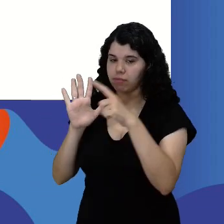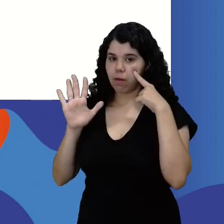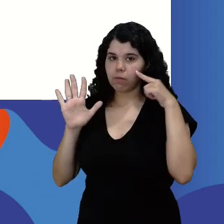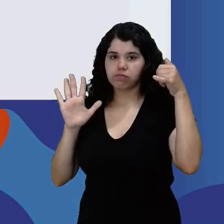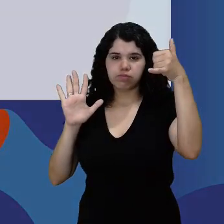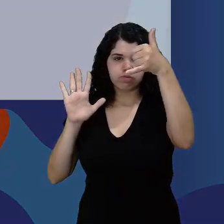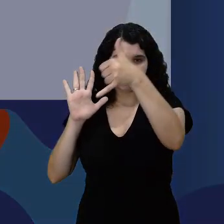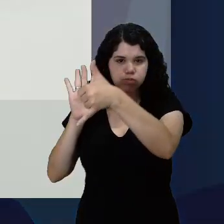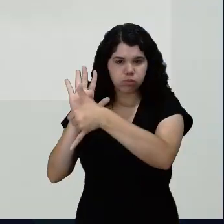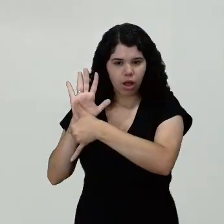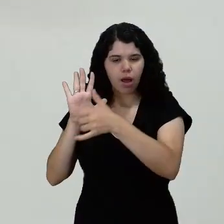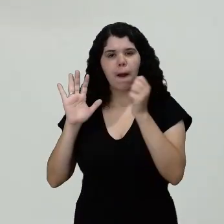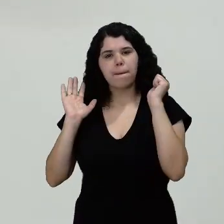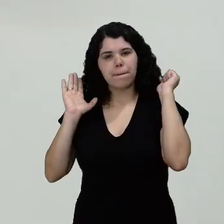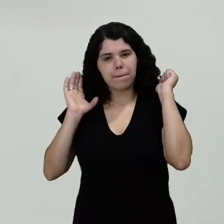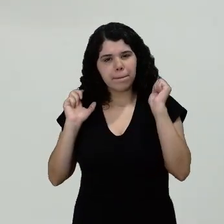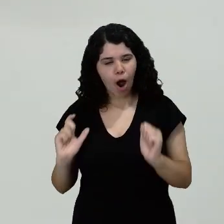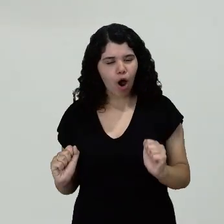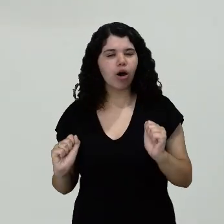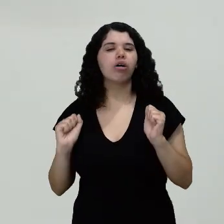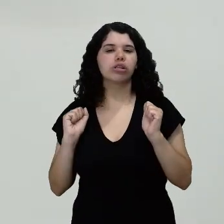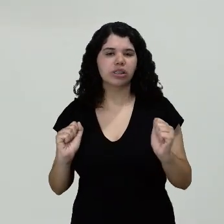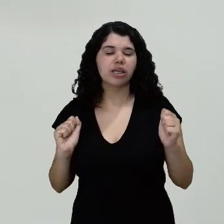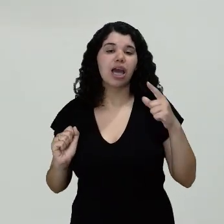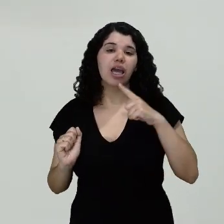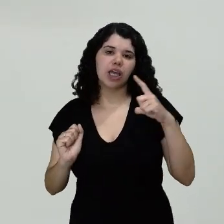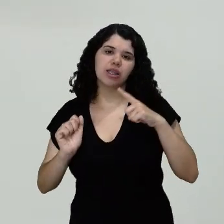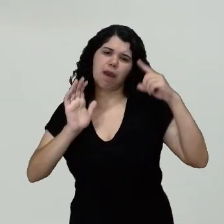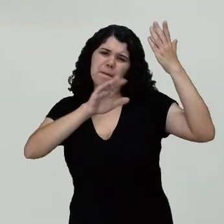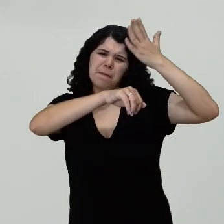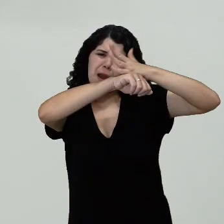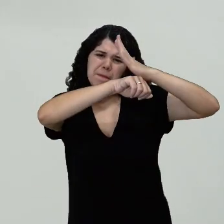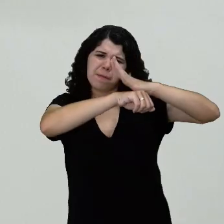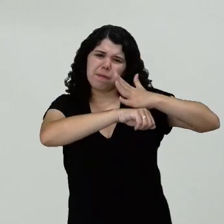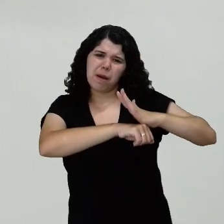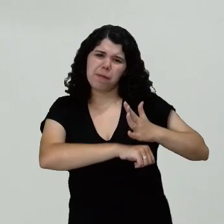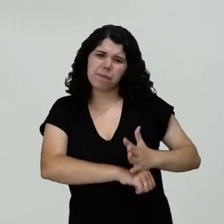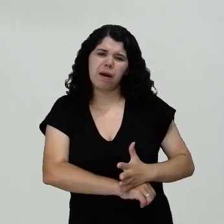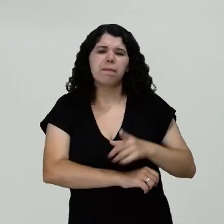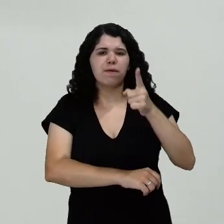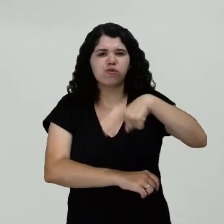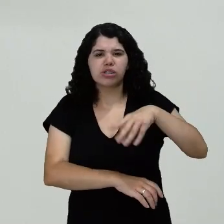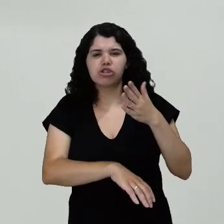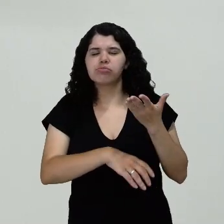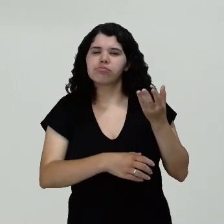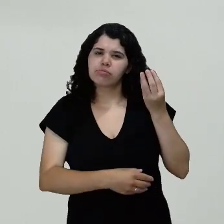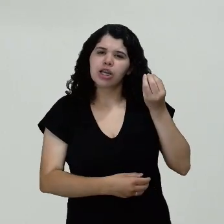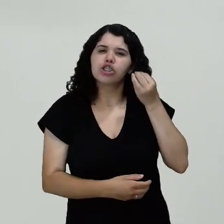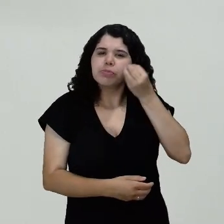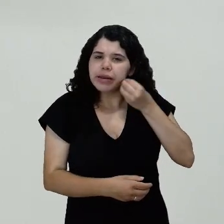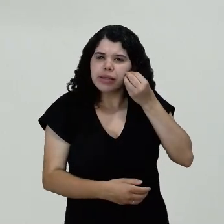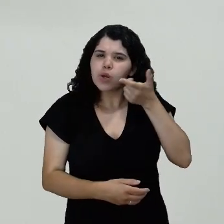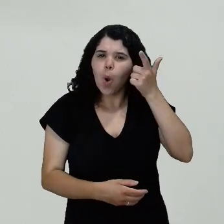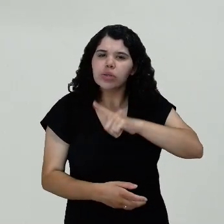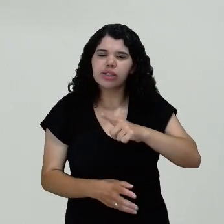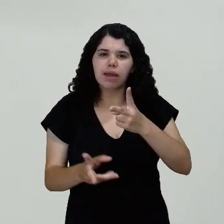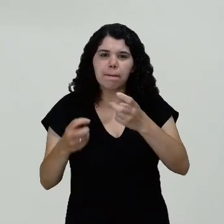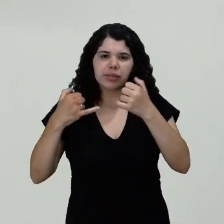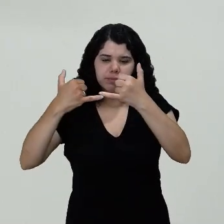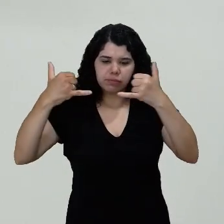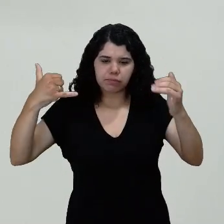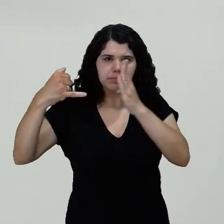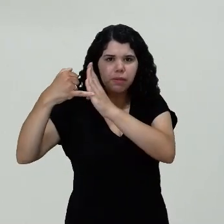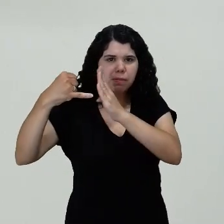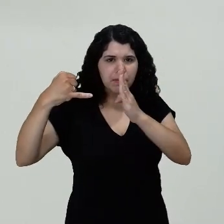tela, aponta a câmera do teu celular, que tem uma série de exercícios relacionados a identificar a localização de números inteiros